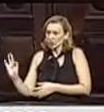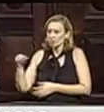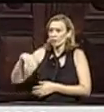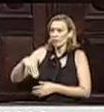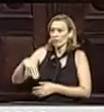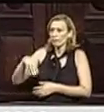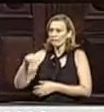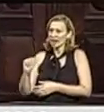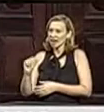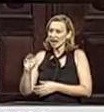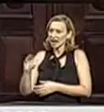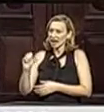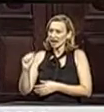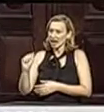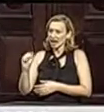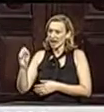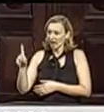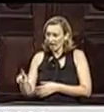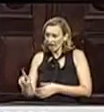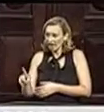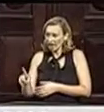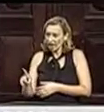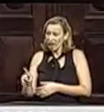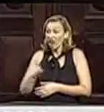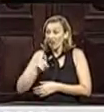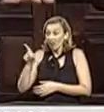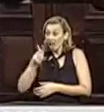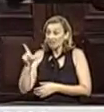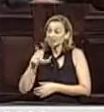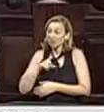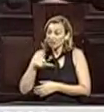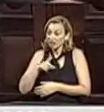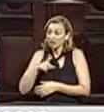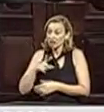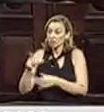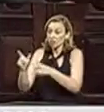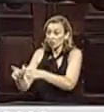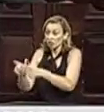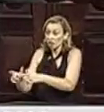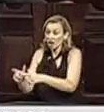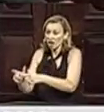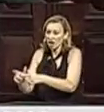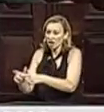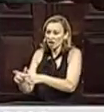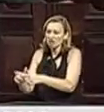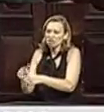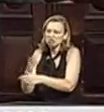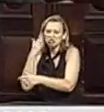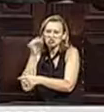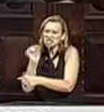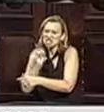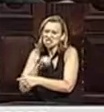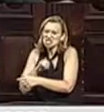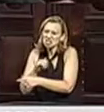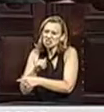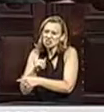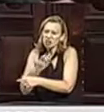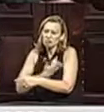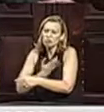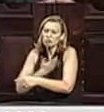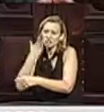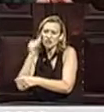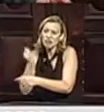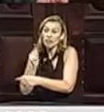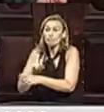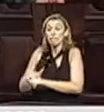Macaé, lá tem um Citygate chamado Cabiúnas. Não sei se Vossas Excelências sabem,